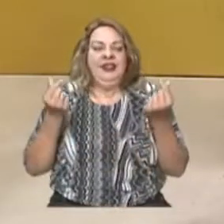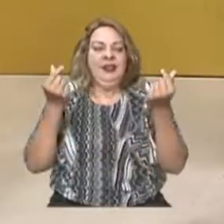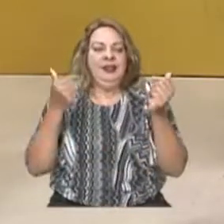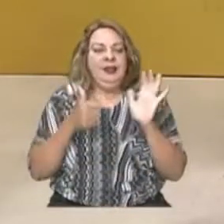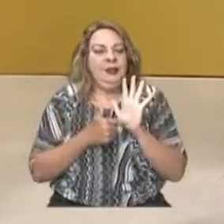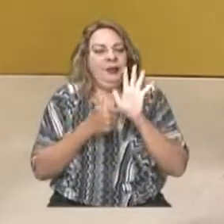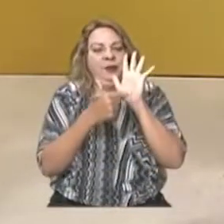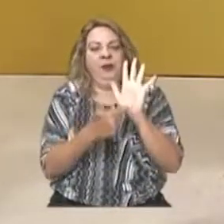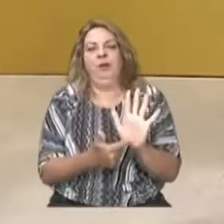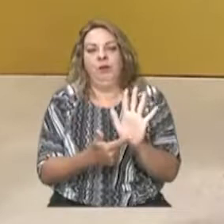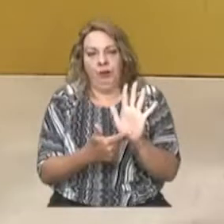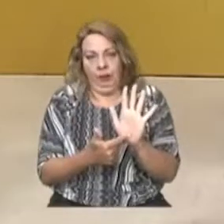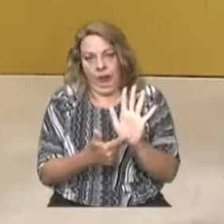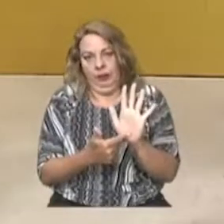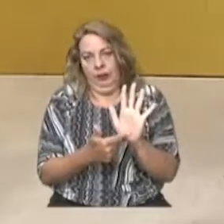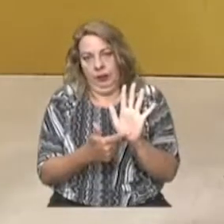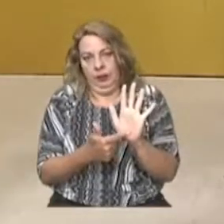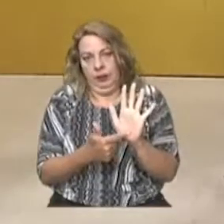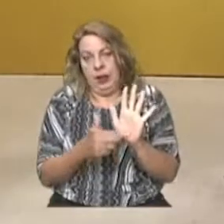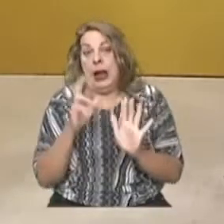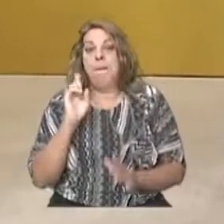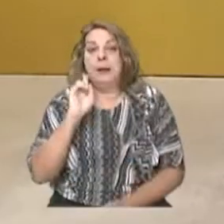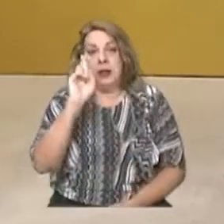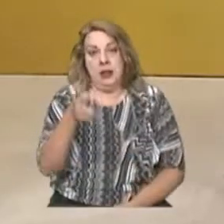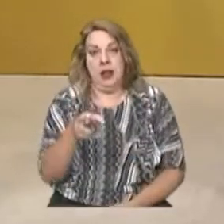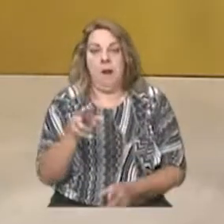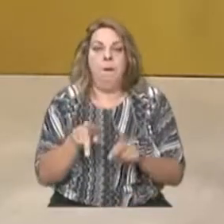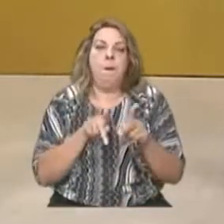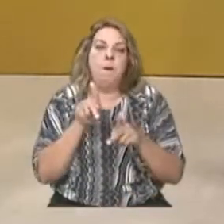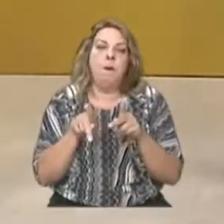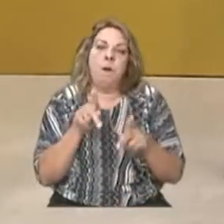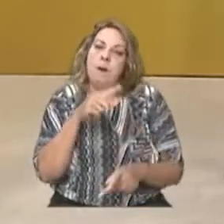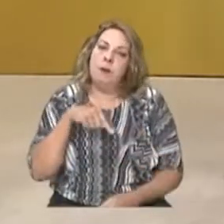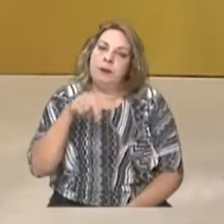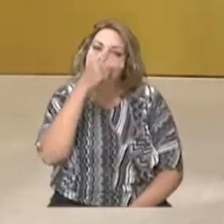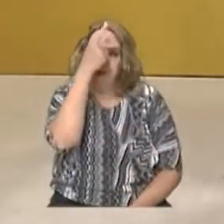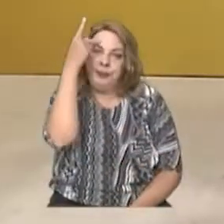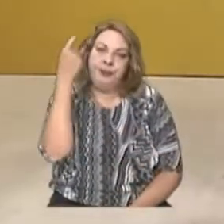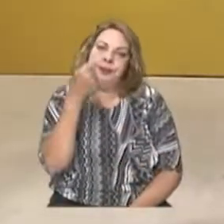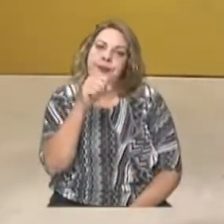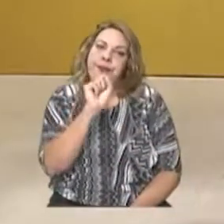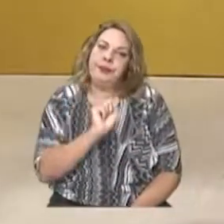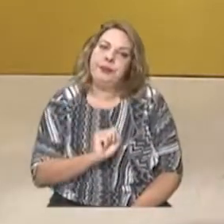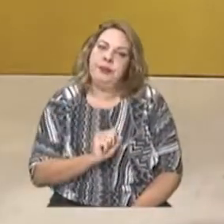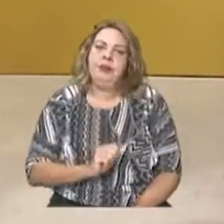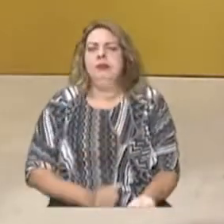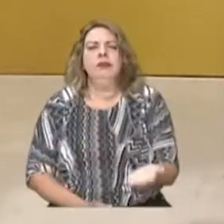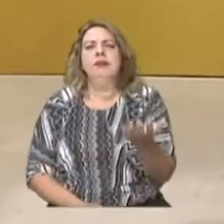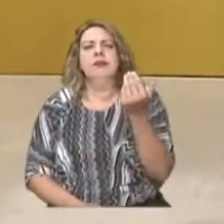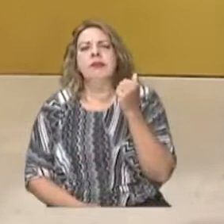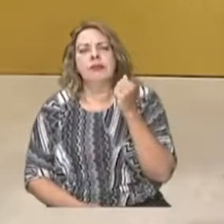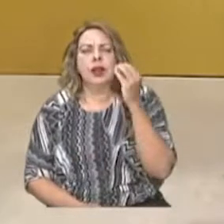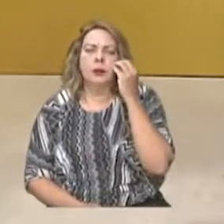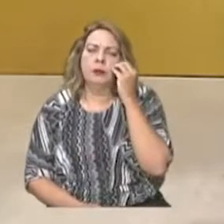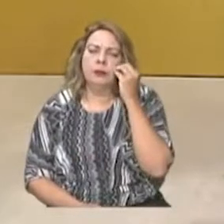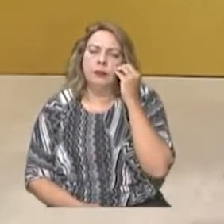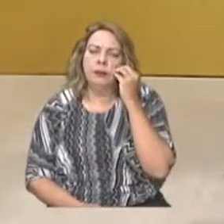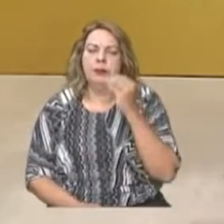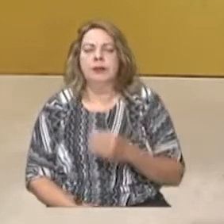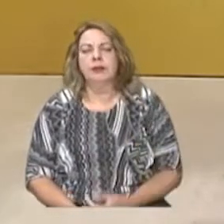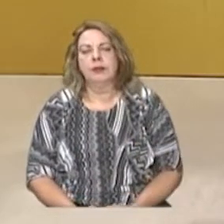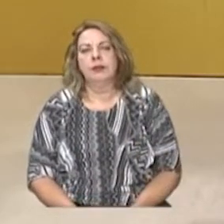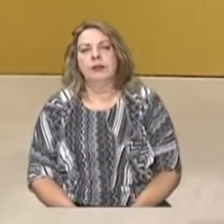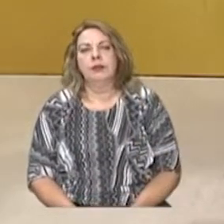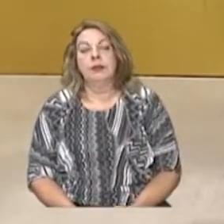manifestações culturais que representam o nosso povo e a nossa gente. Sem dúvidas, viu, Júnior? Então, ó, que tal aproveitar que nesta segunda